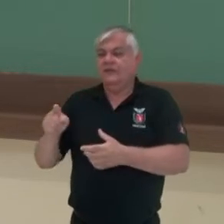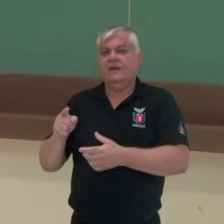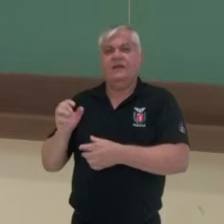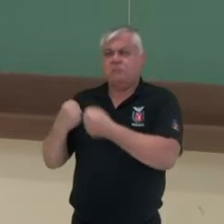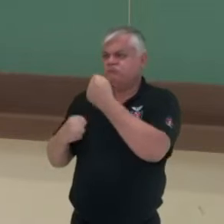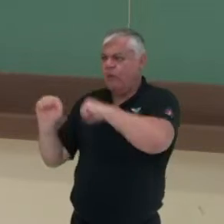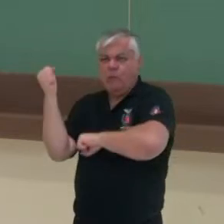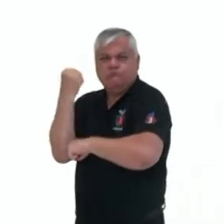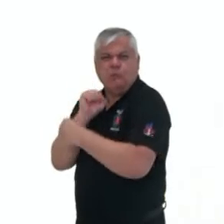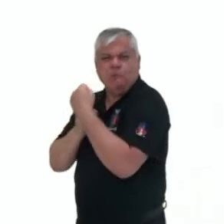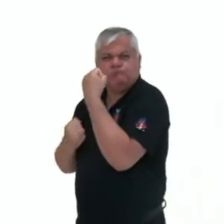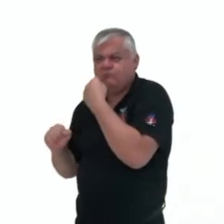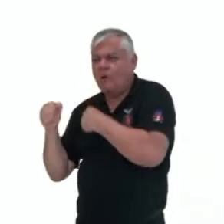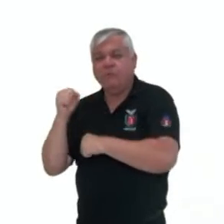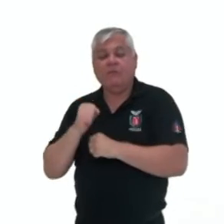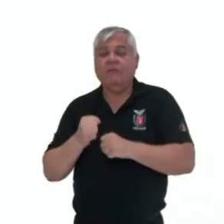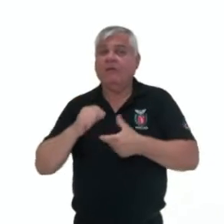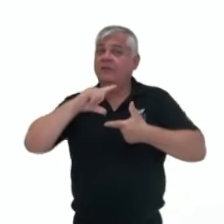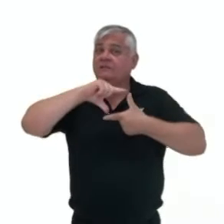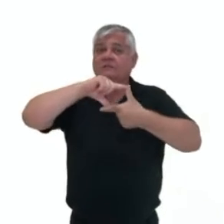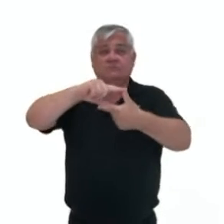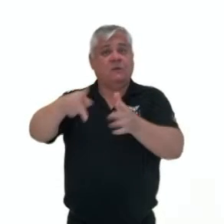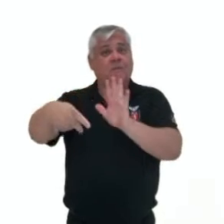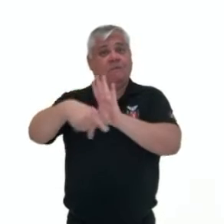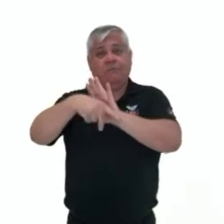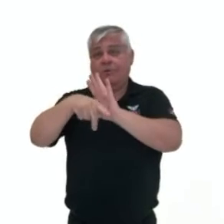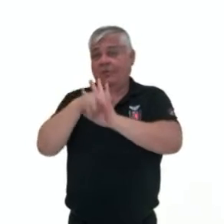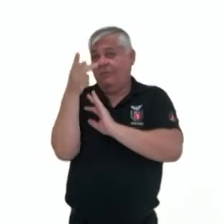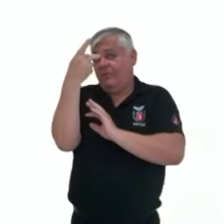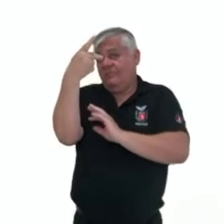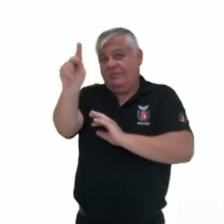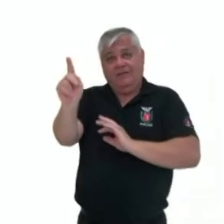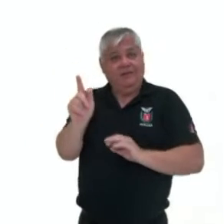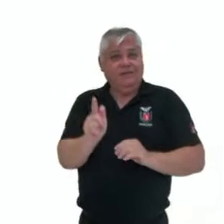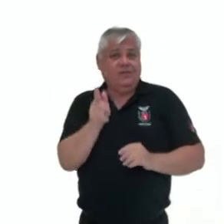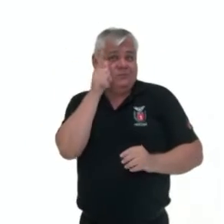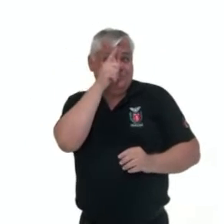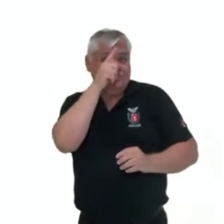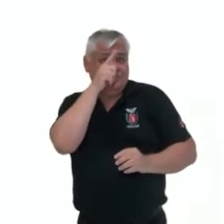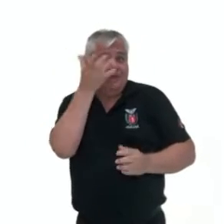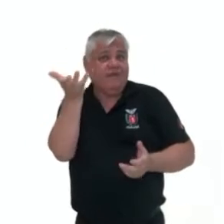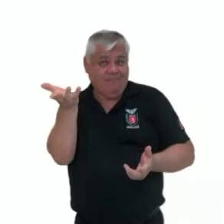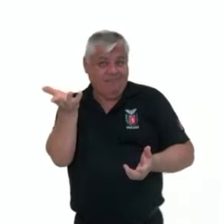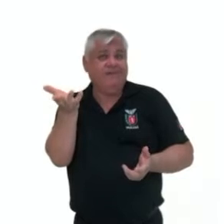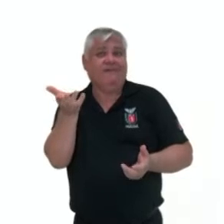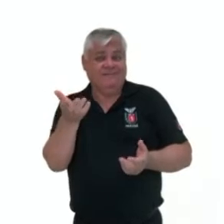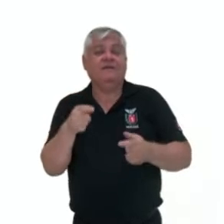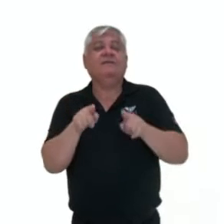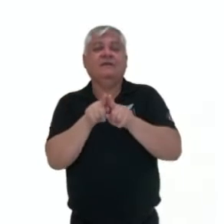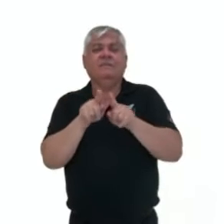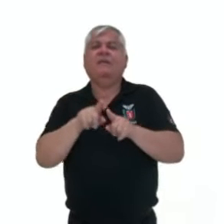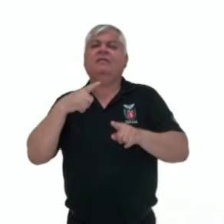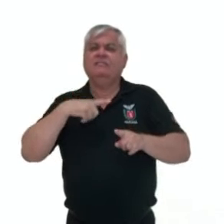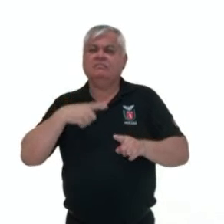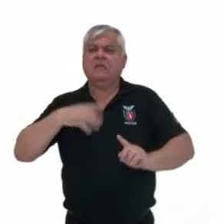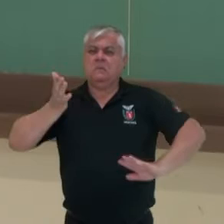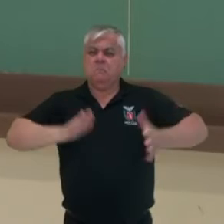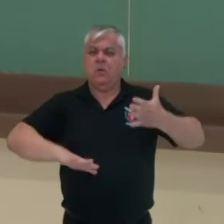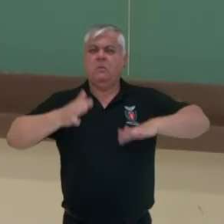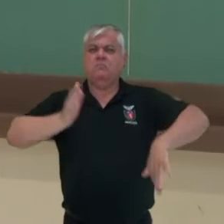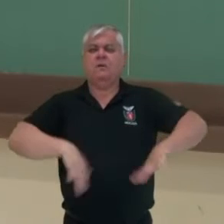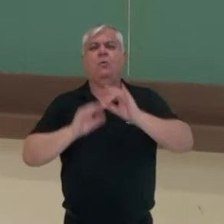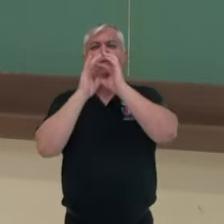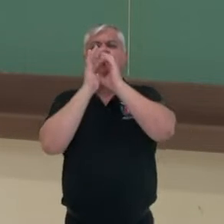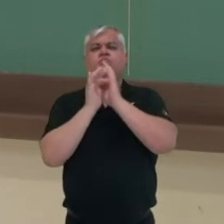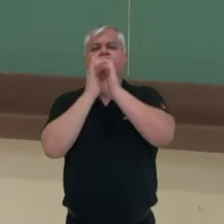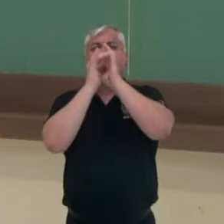luta. É uma tradição das festas da Tunísia, então uma tradição desse país, e a luta é acompanhada de tambores e